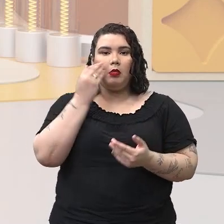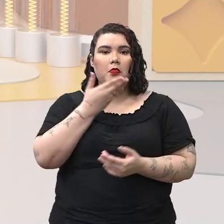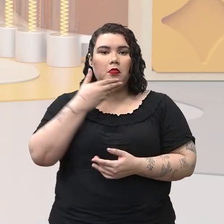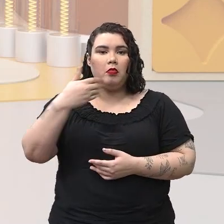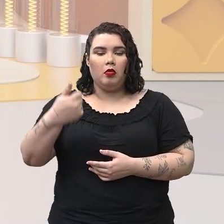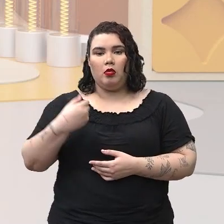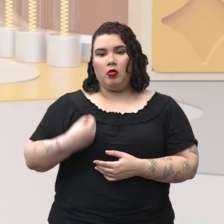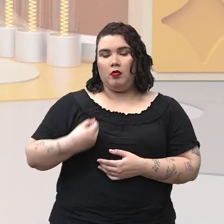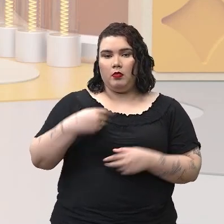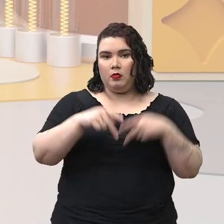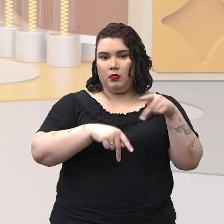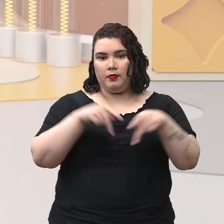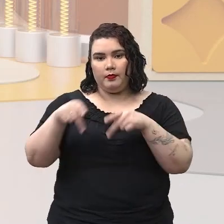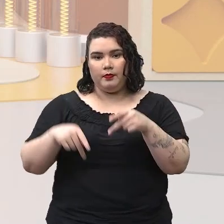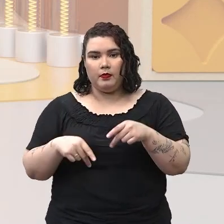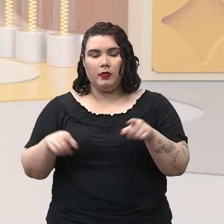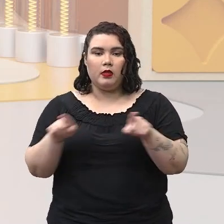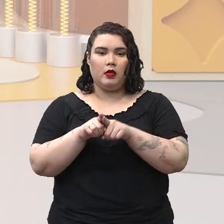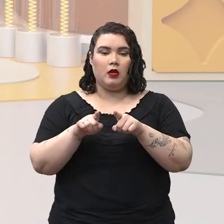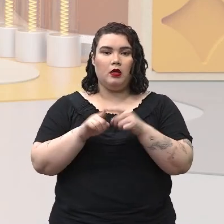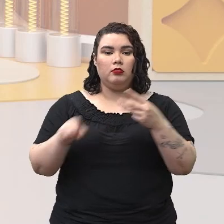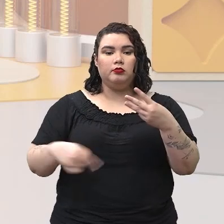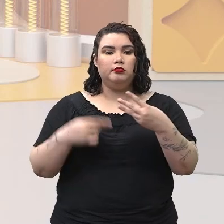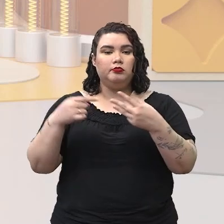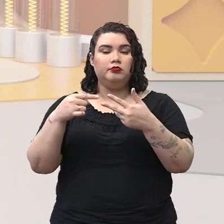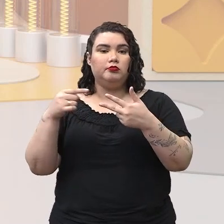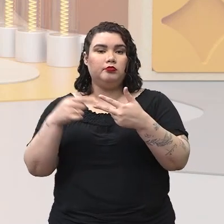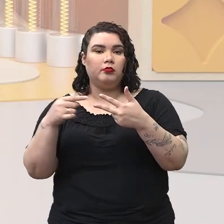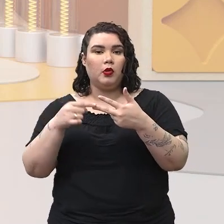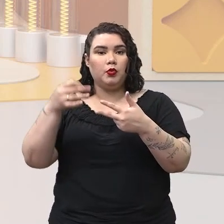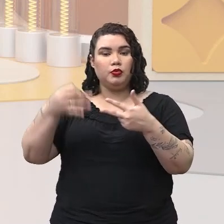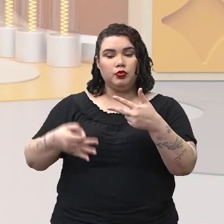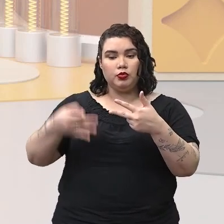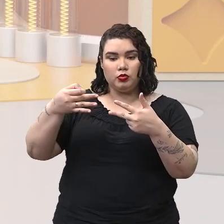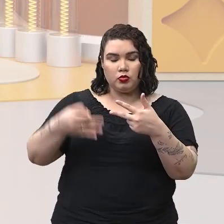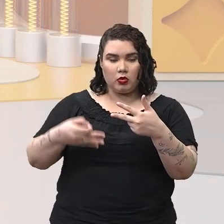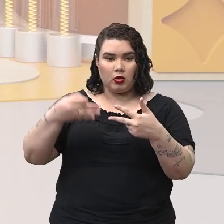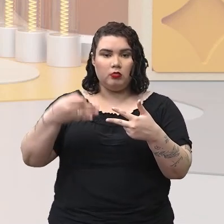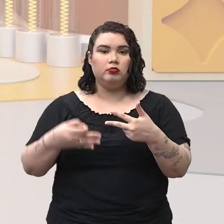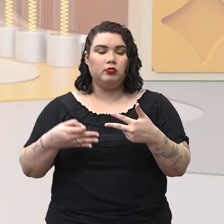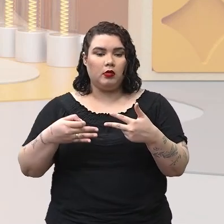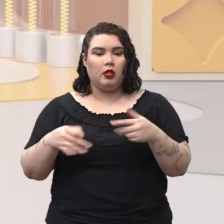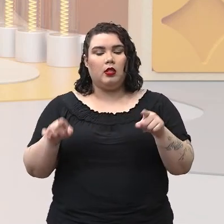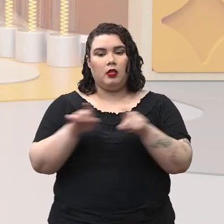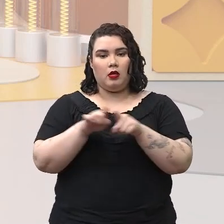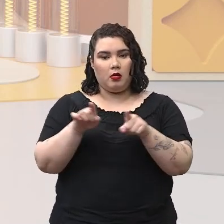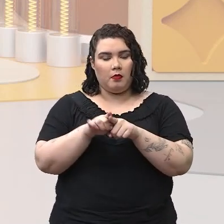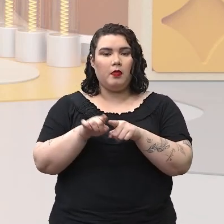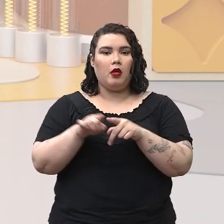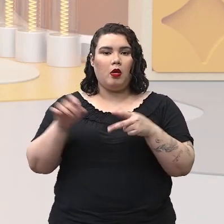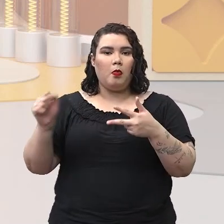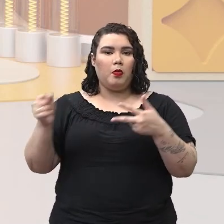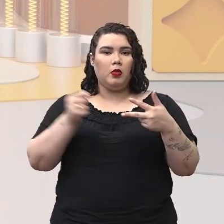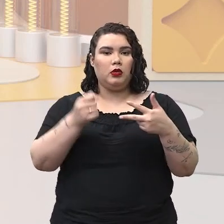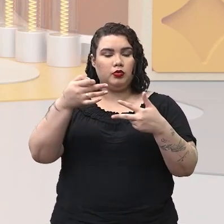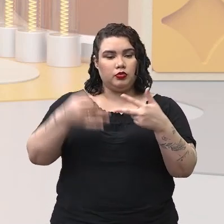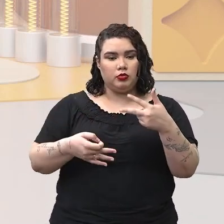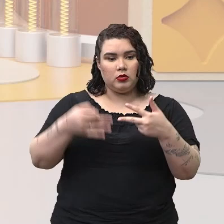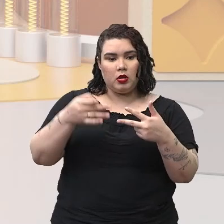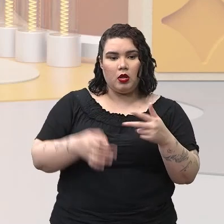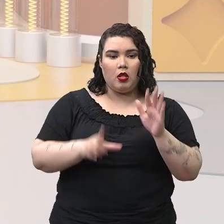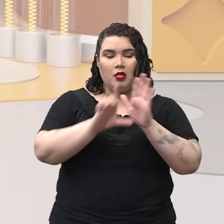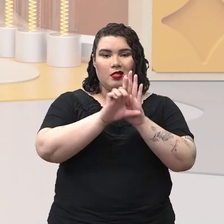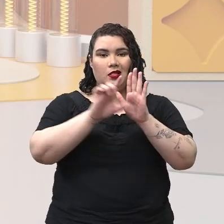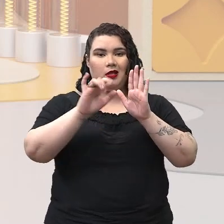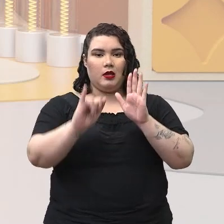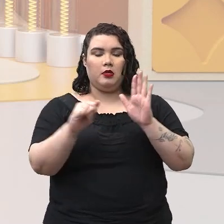população e não piorar, né? E o poder judiciário, é o terceiro poder, também é um poder, né? É ele que guarda as leis